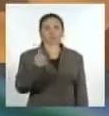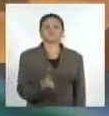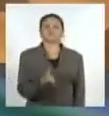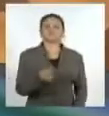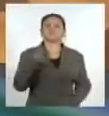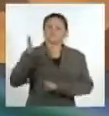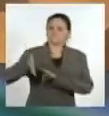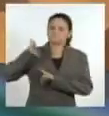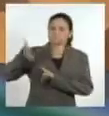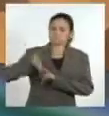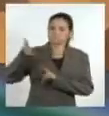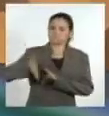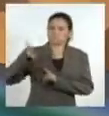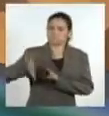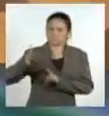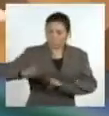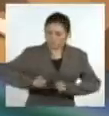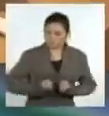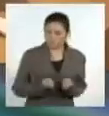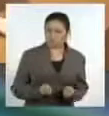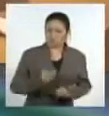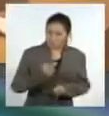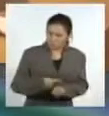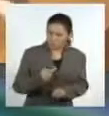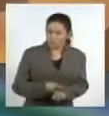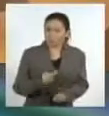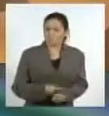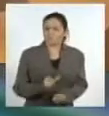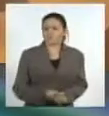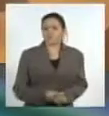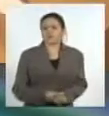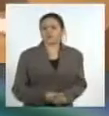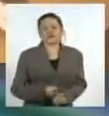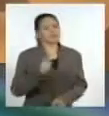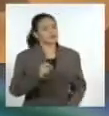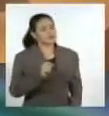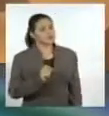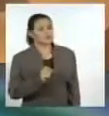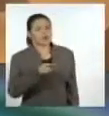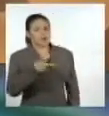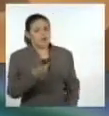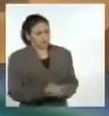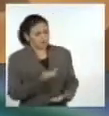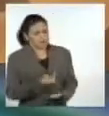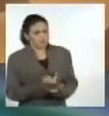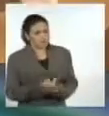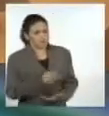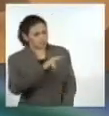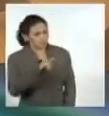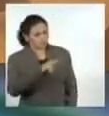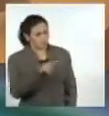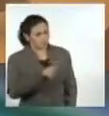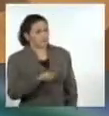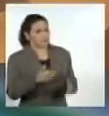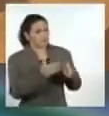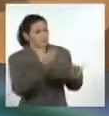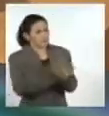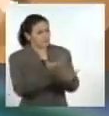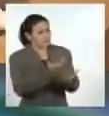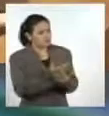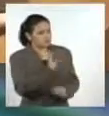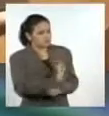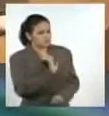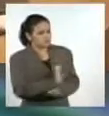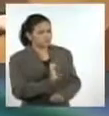discurso forte, duro, dizendo da imoralidade que era colocar o nome de uma escola estadual, Rosiana Sarney